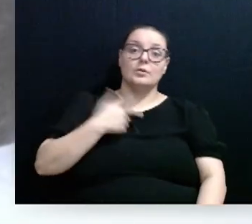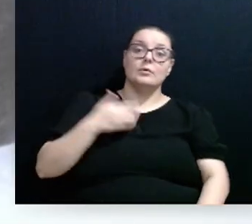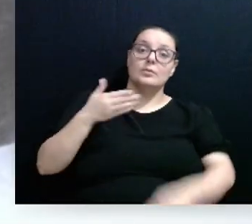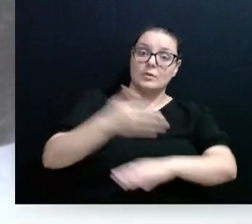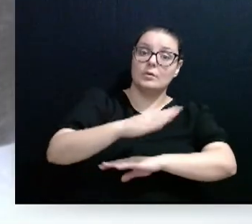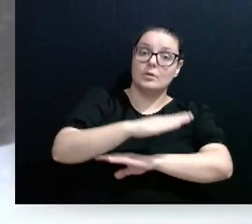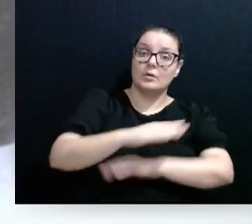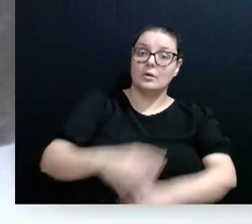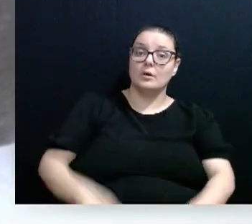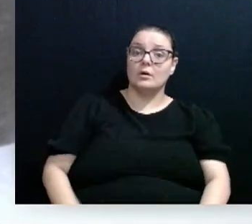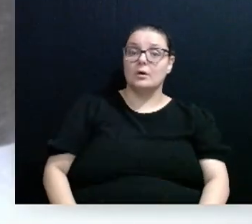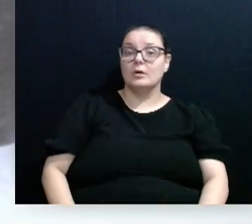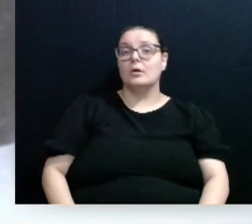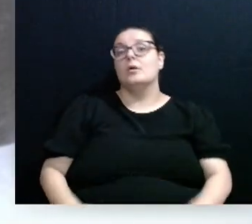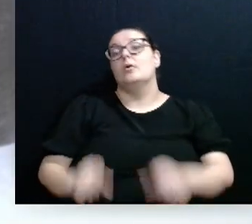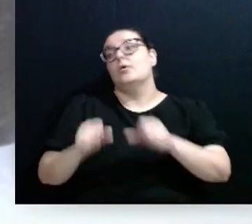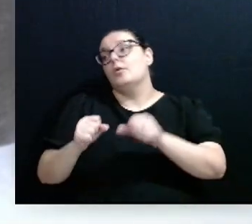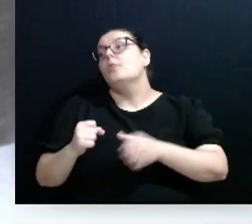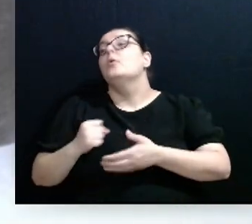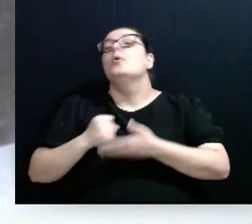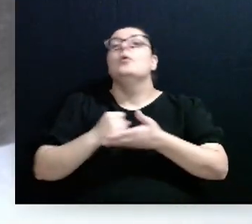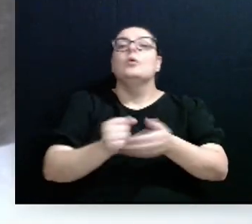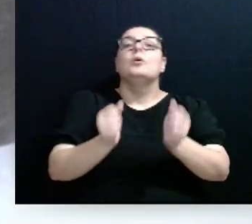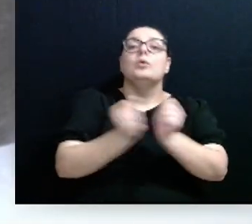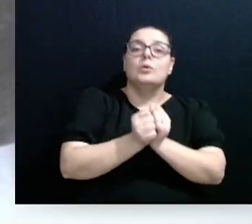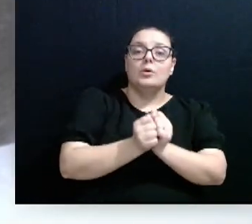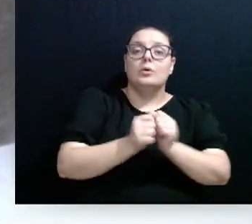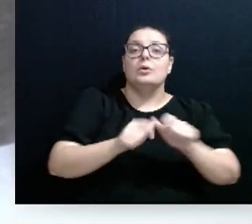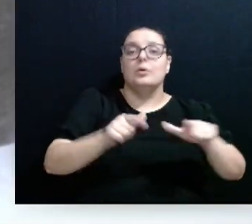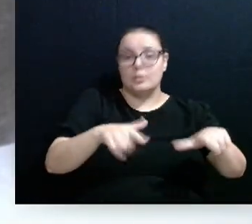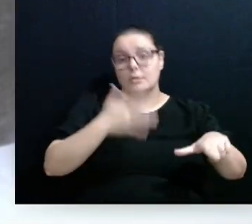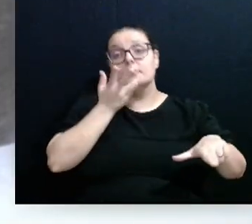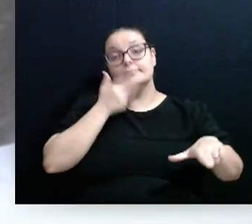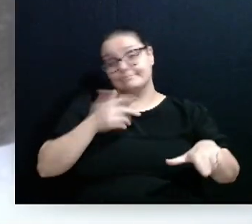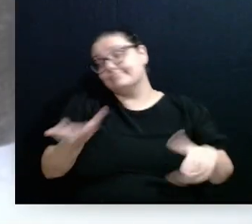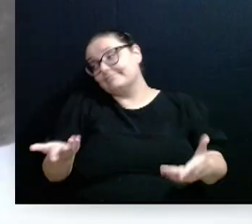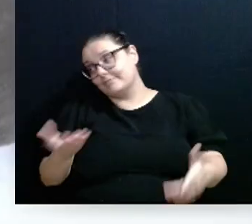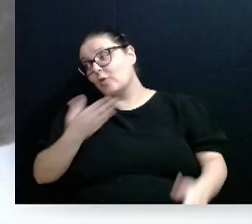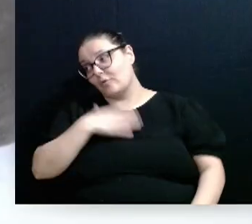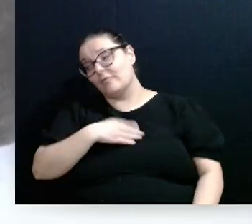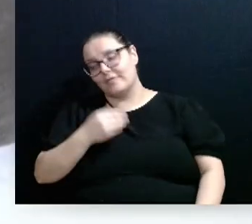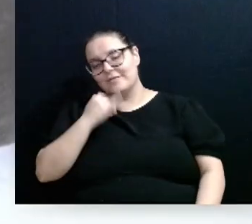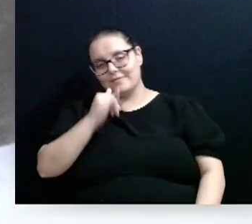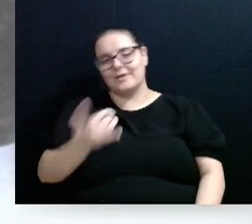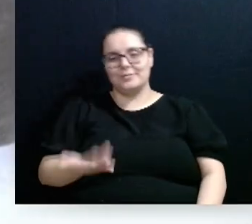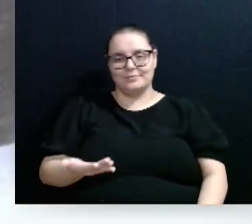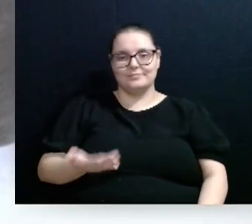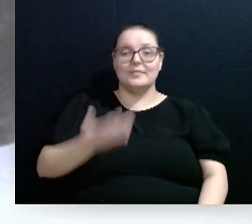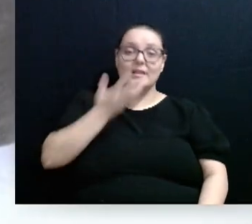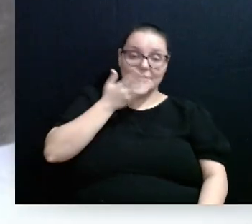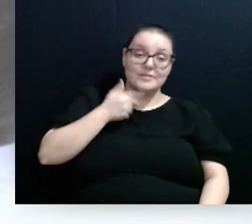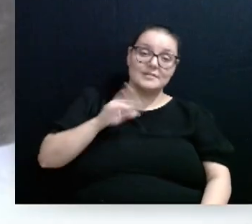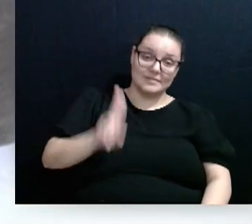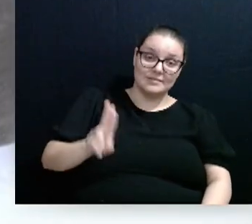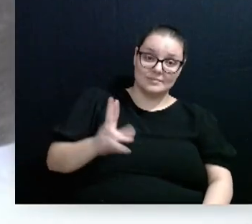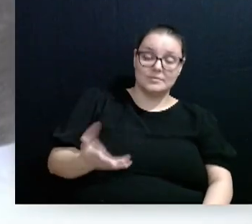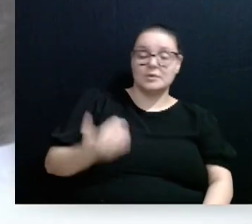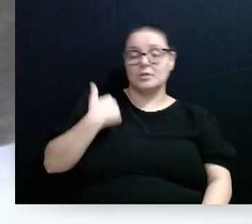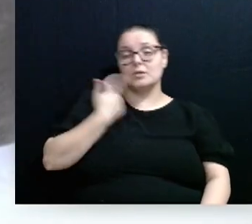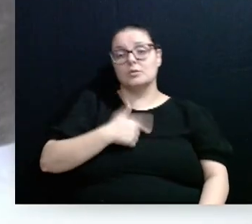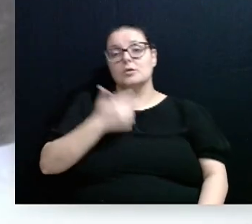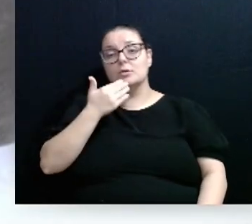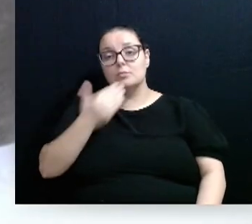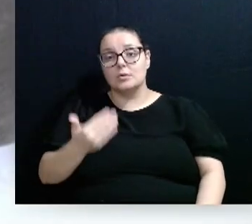eu posso ir no espaço de brinquedo? Então, quer dizer, as crianças estão usando. E nós pedimos, então, que esse